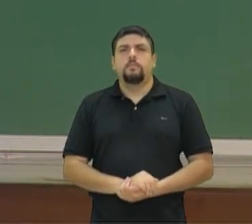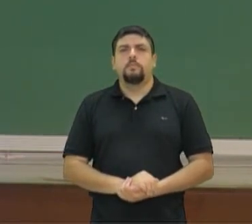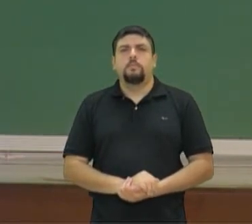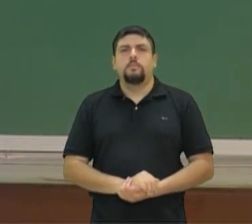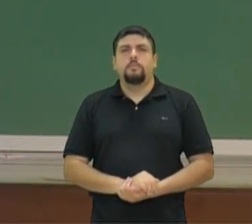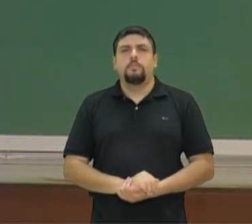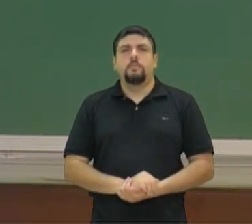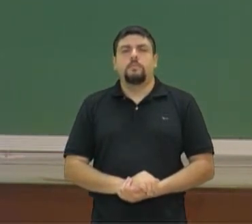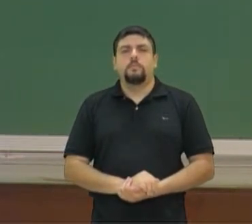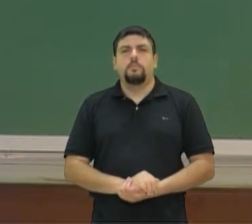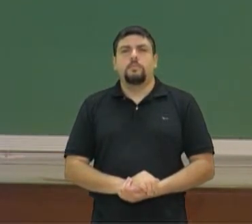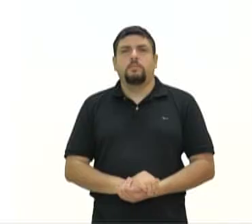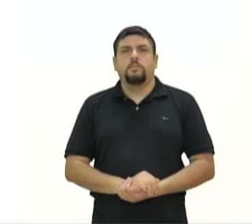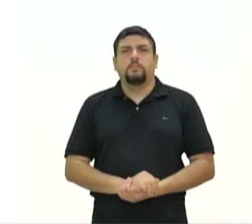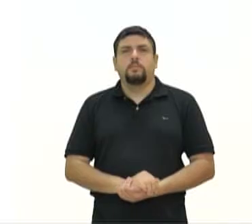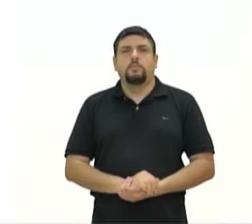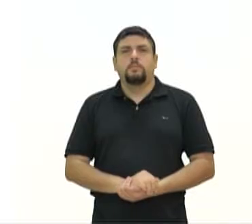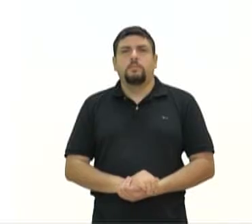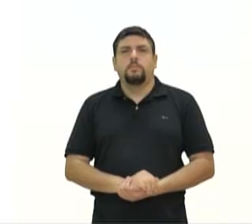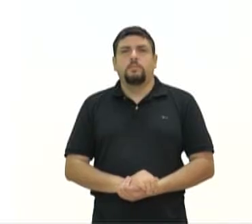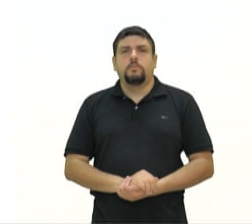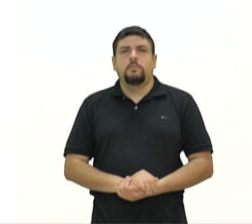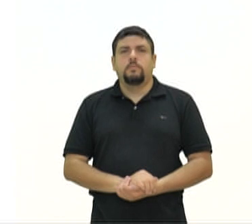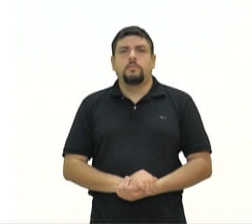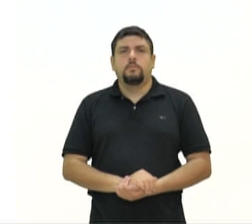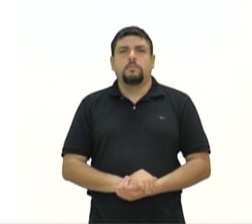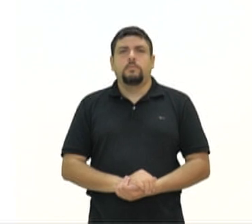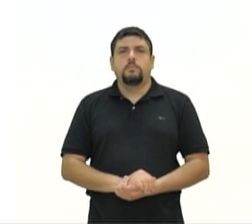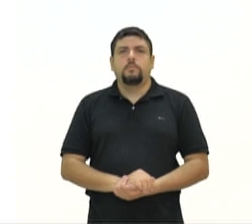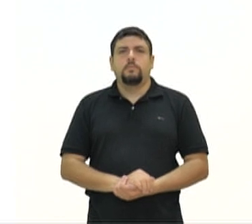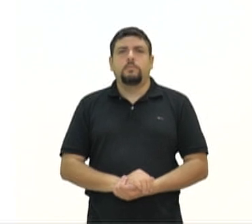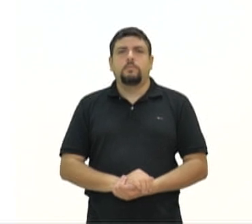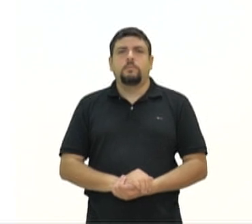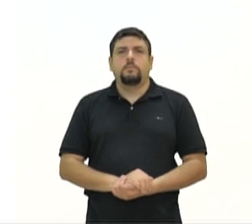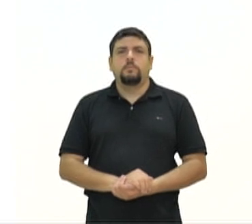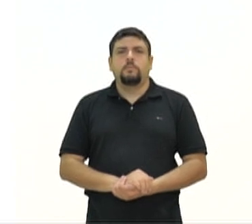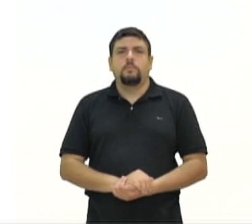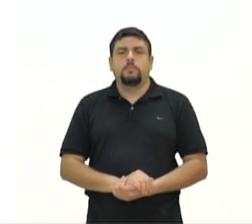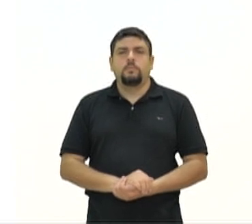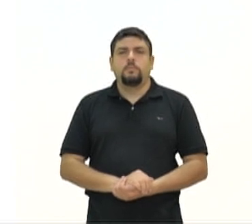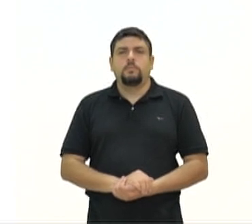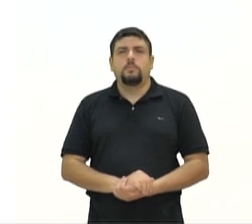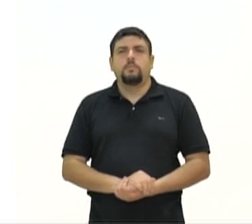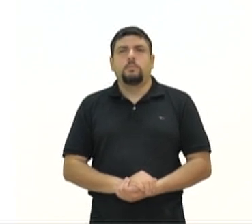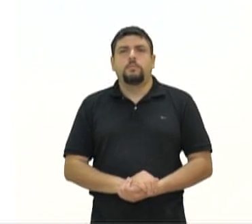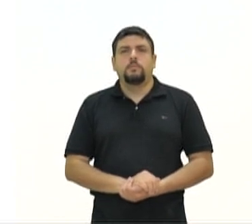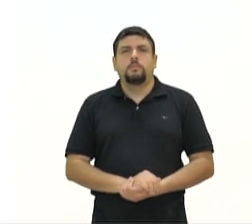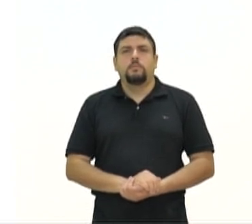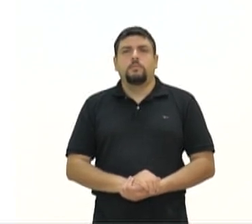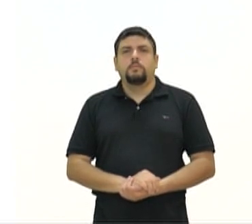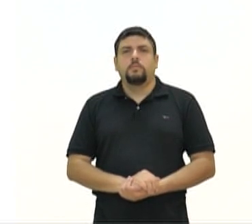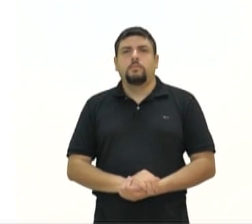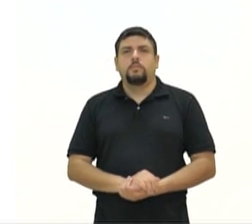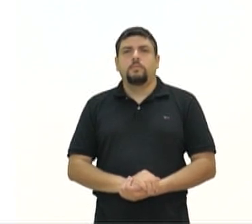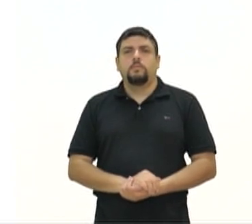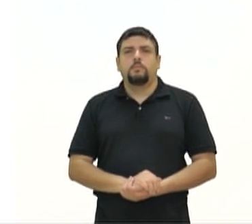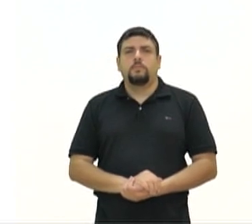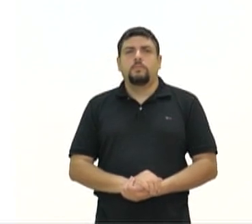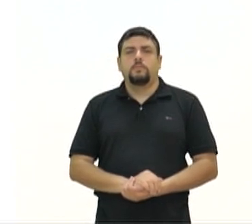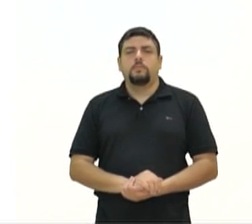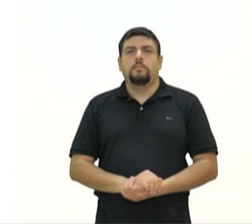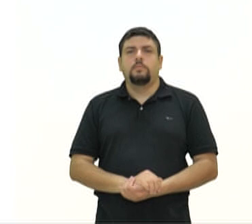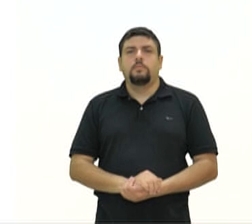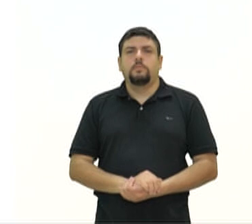6, que dá 12, como resultado dessa subtração, 5π sobre 12. Vamos à